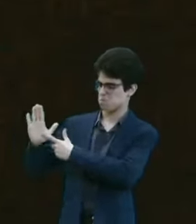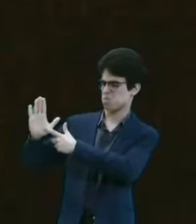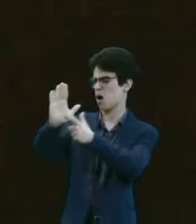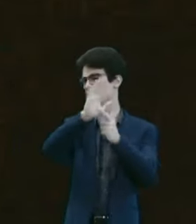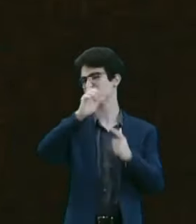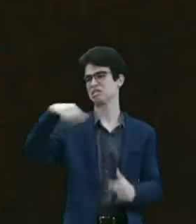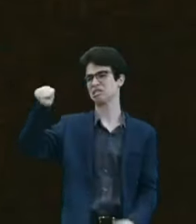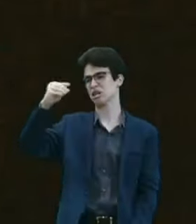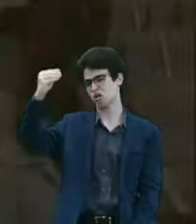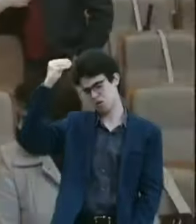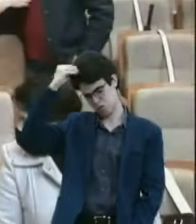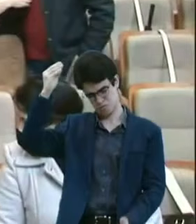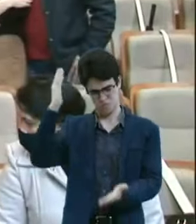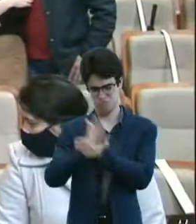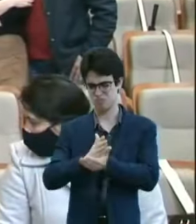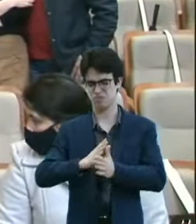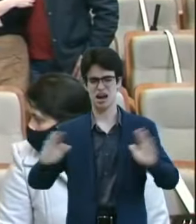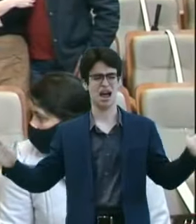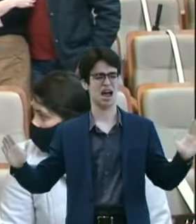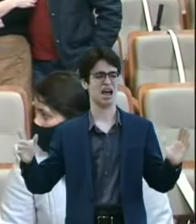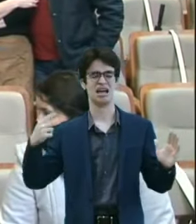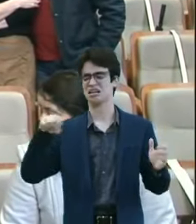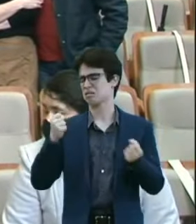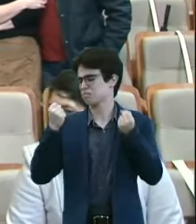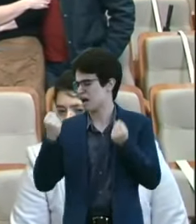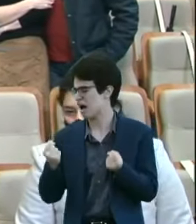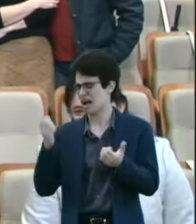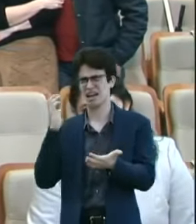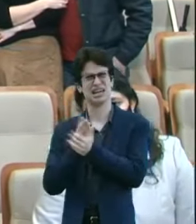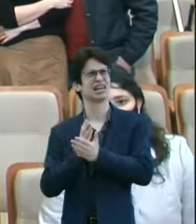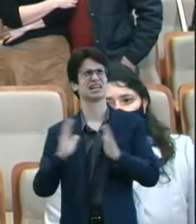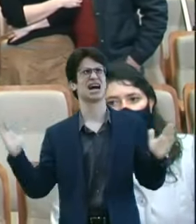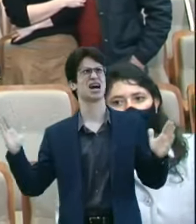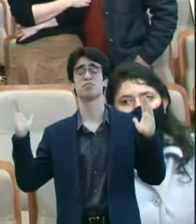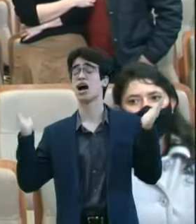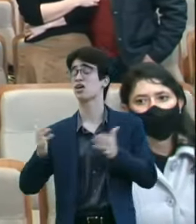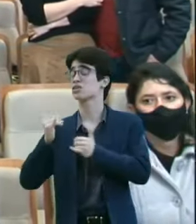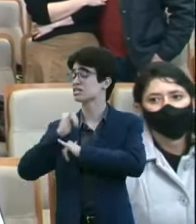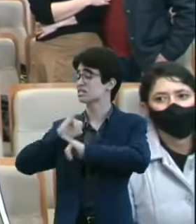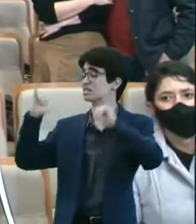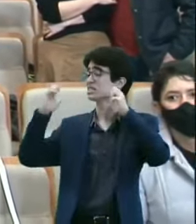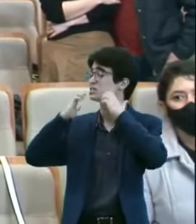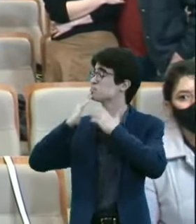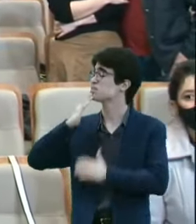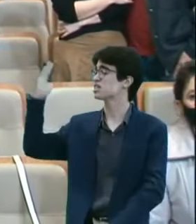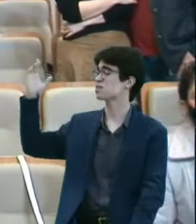quebra julgos agora, revela a tua grandeza. Nós clamamos,